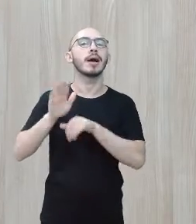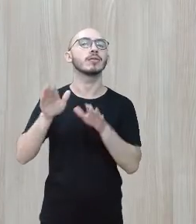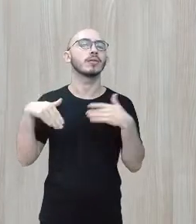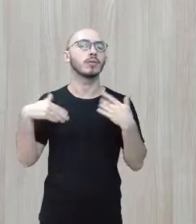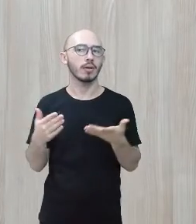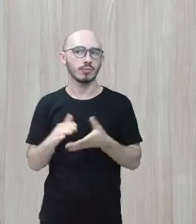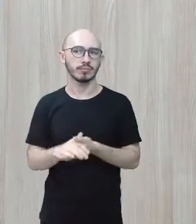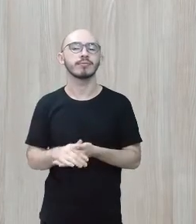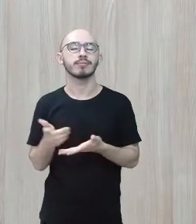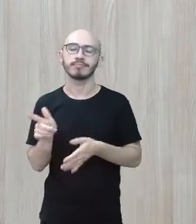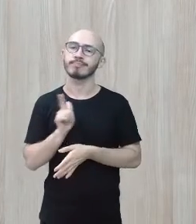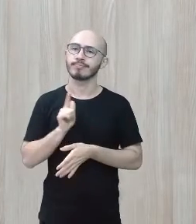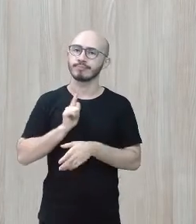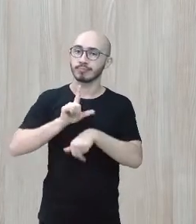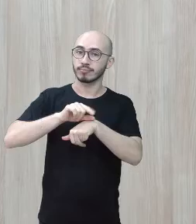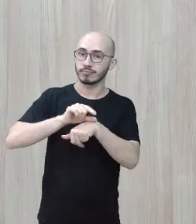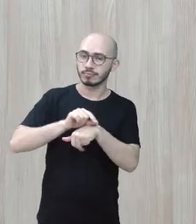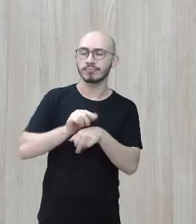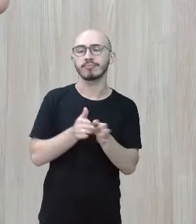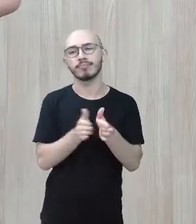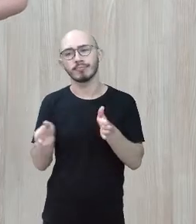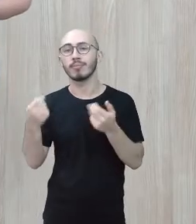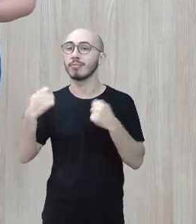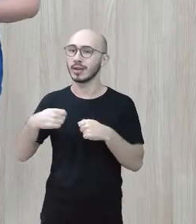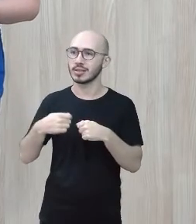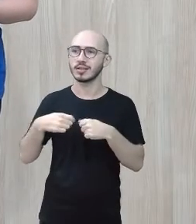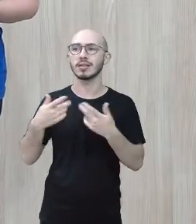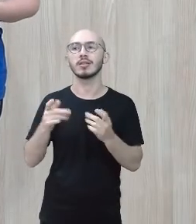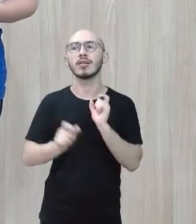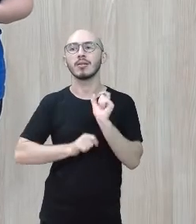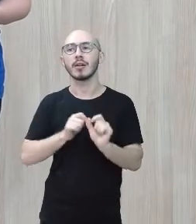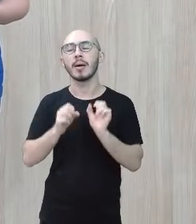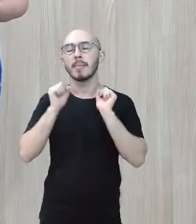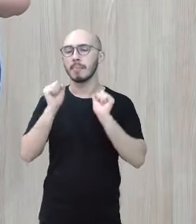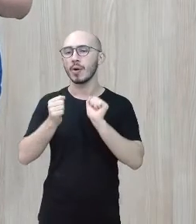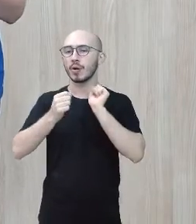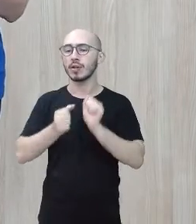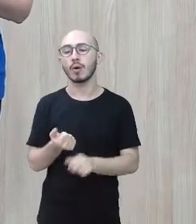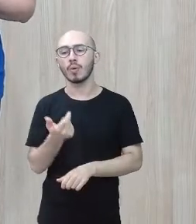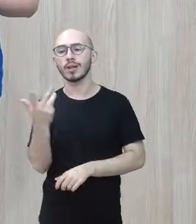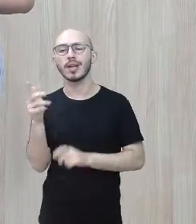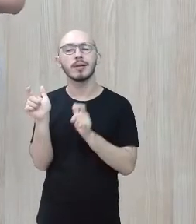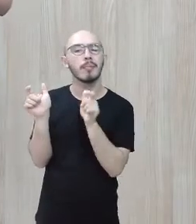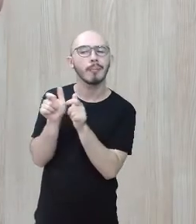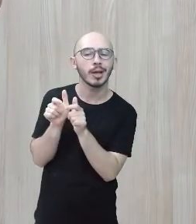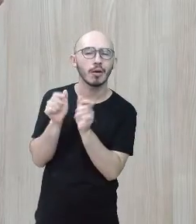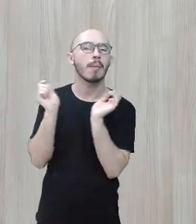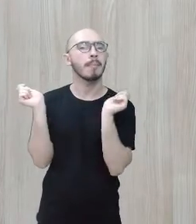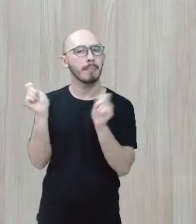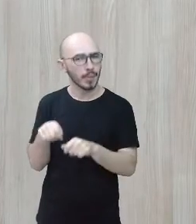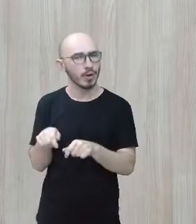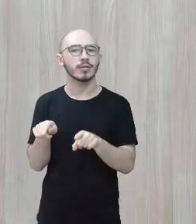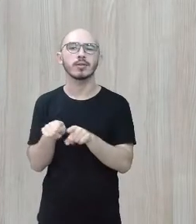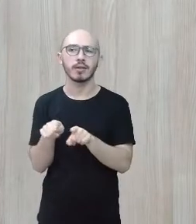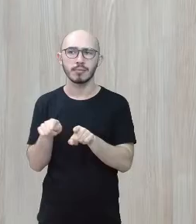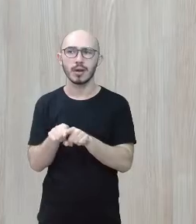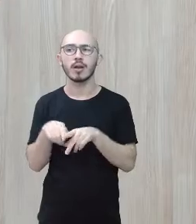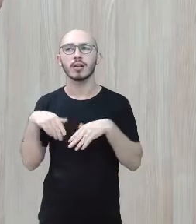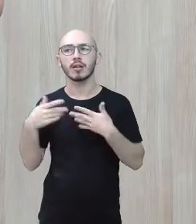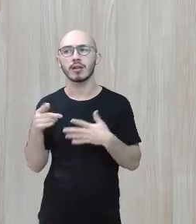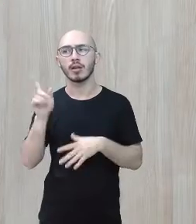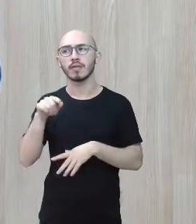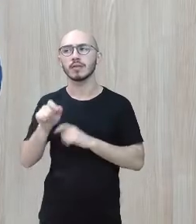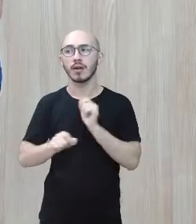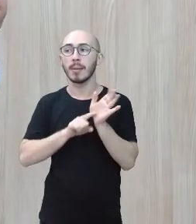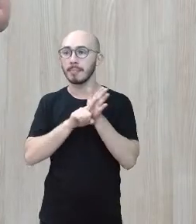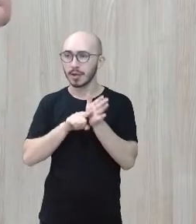de tempo para isso, né? Porém, a gente pode colocar aí uma quantidade menor do que essa quantidade total e fazer uma